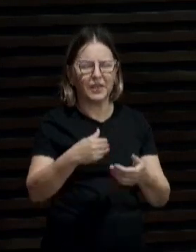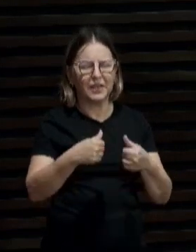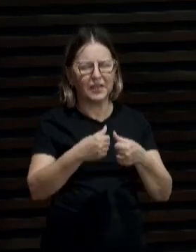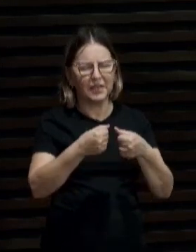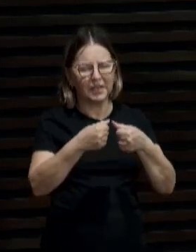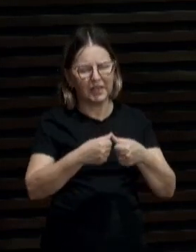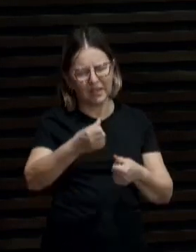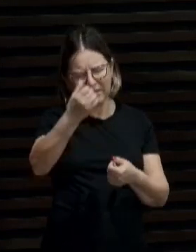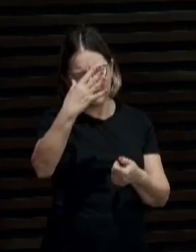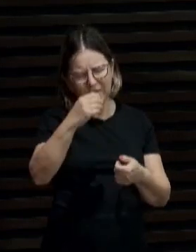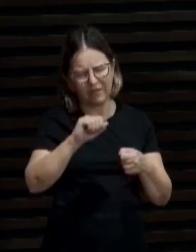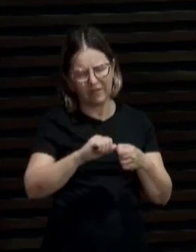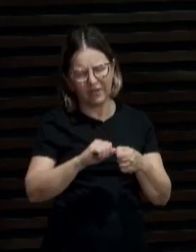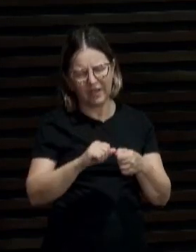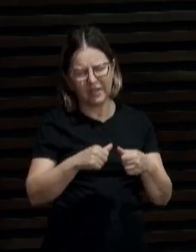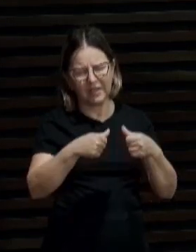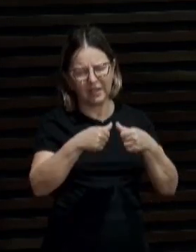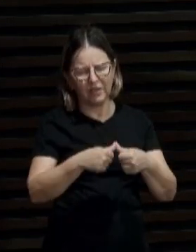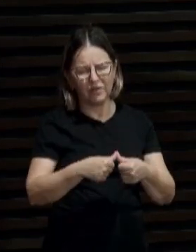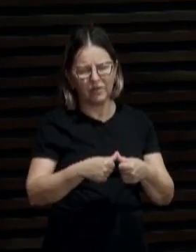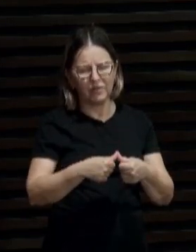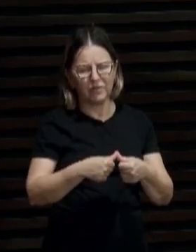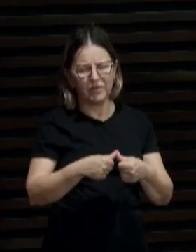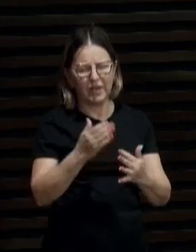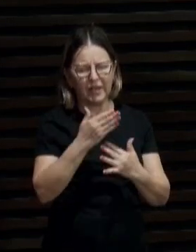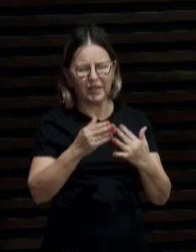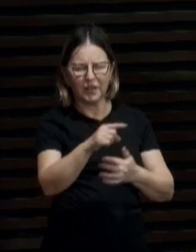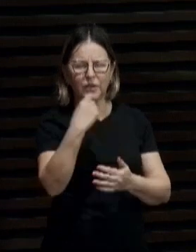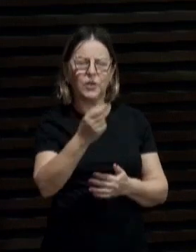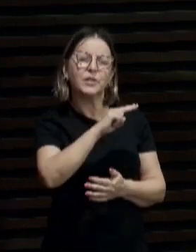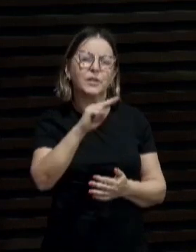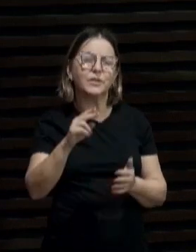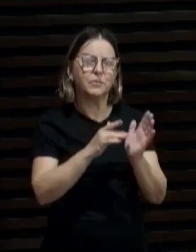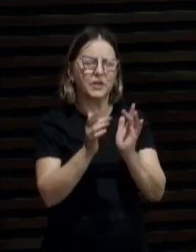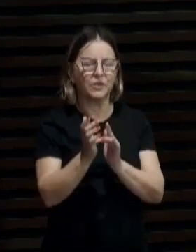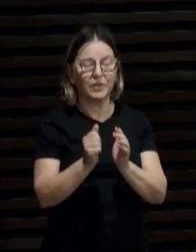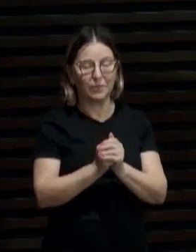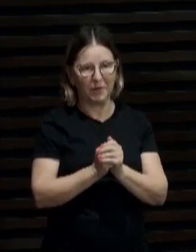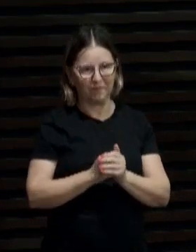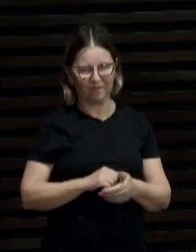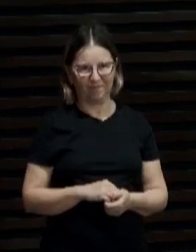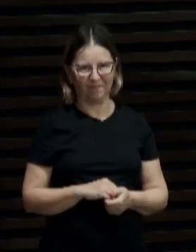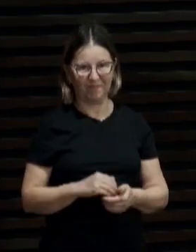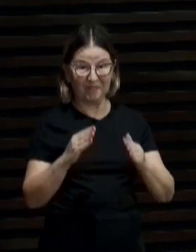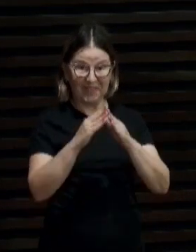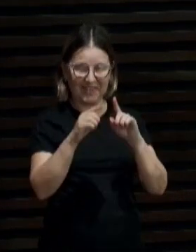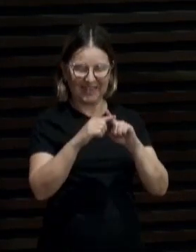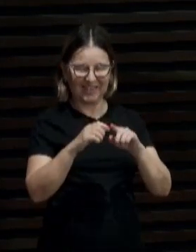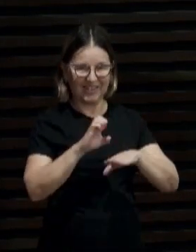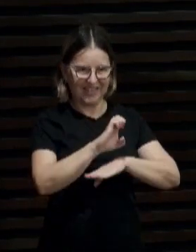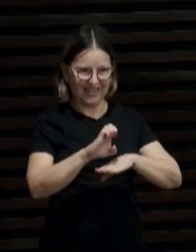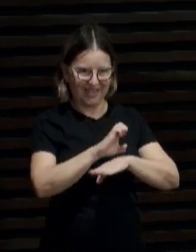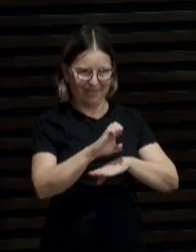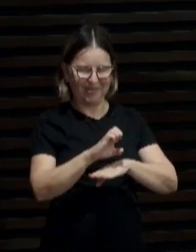venha gerar isso em nosso meio, em nome de Jesus, amém. A igreja em Éfeso, ao